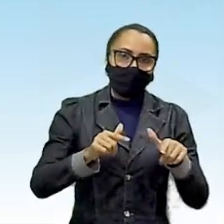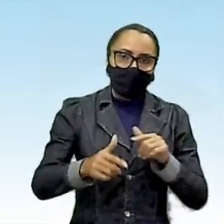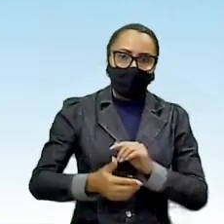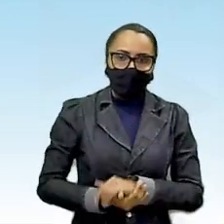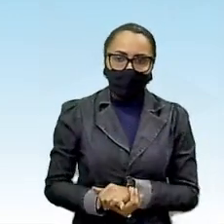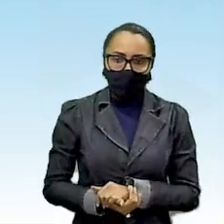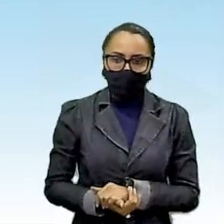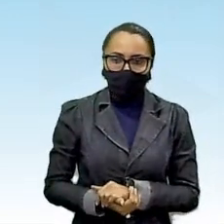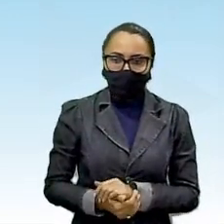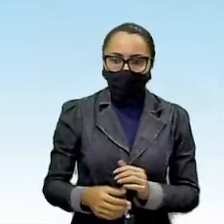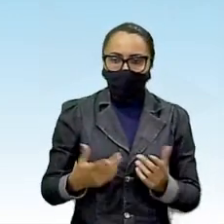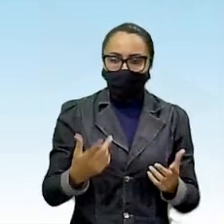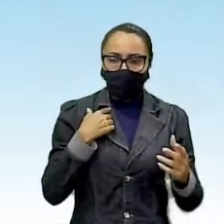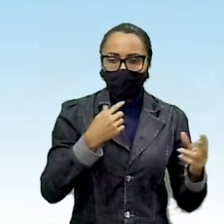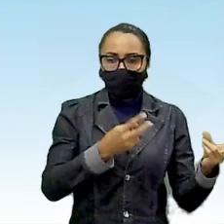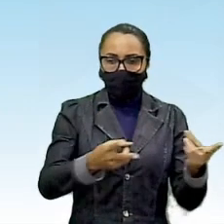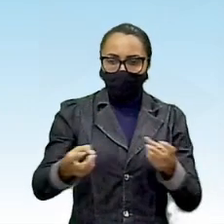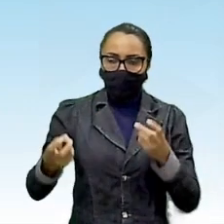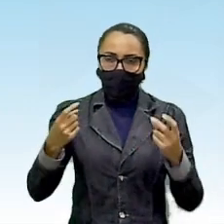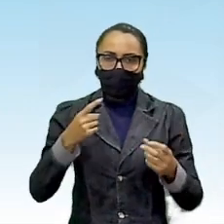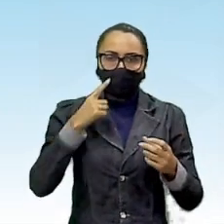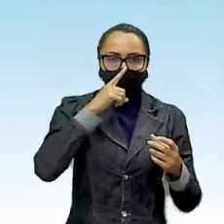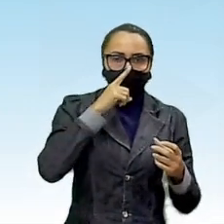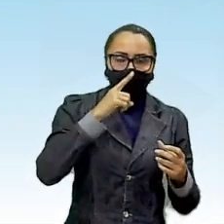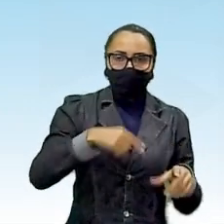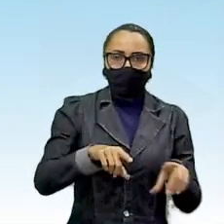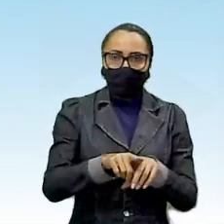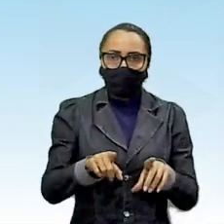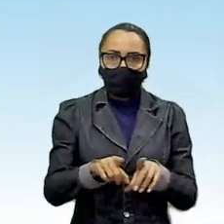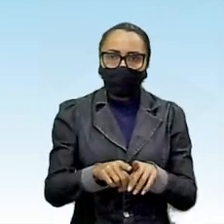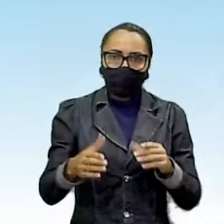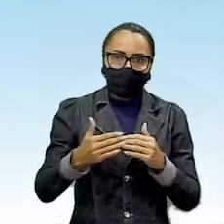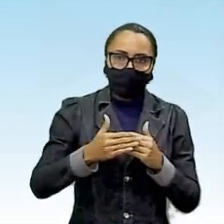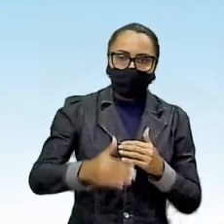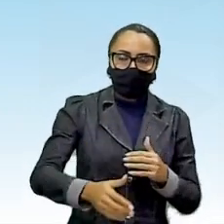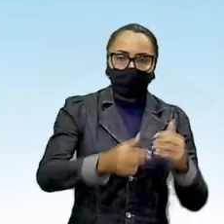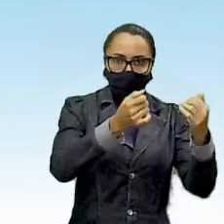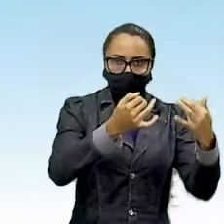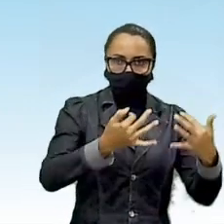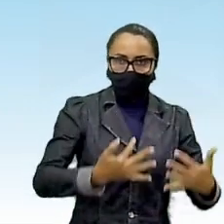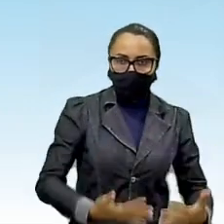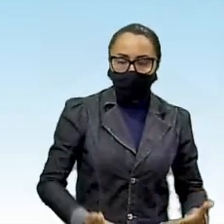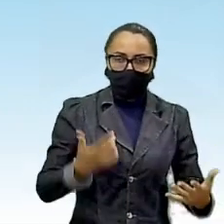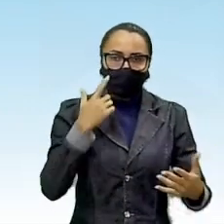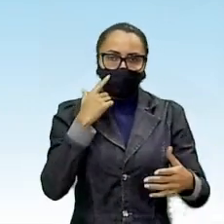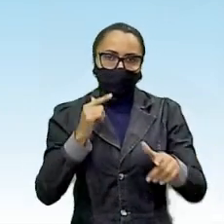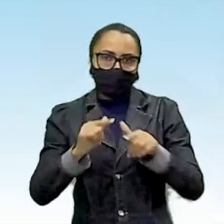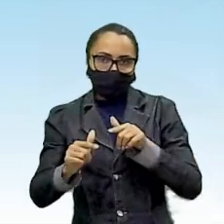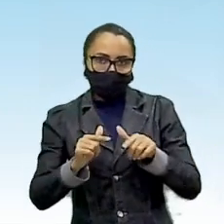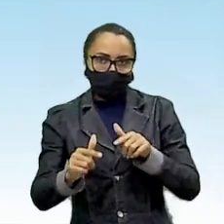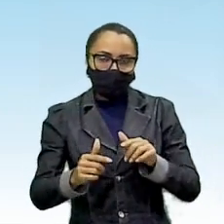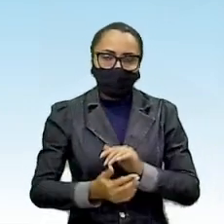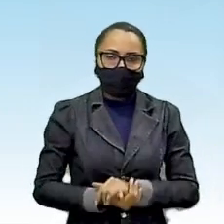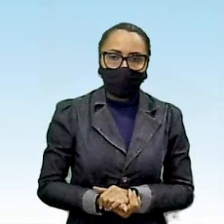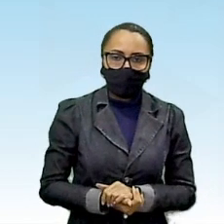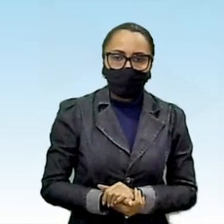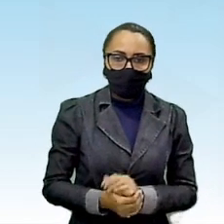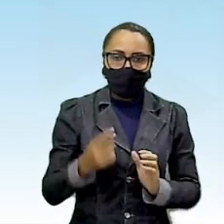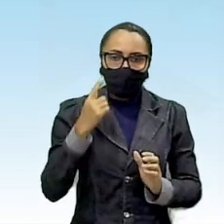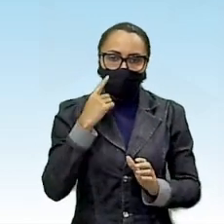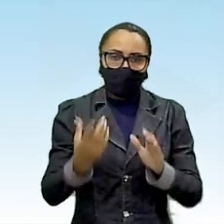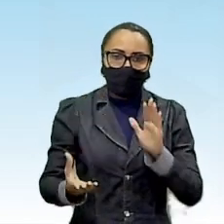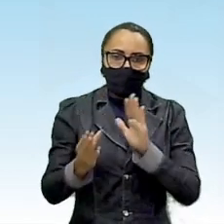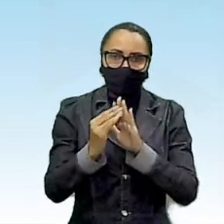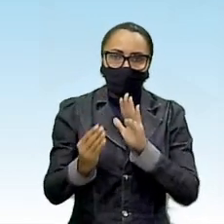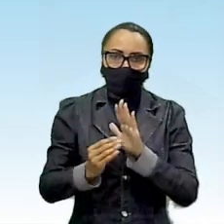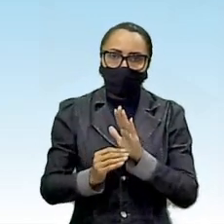Deve-se identificar os perigos também, a partir da descrição das atividades, descrição das fontes, né,